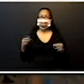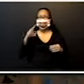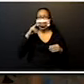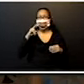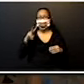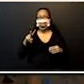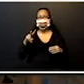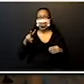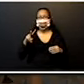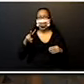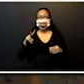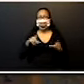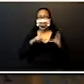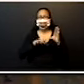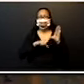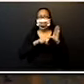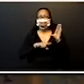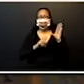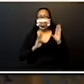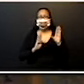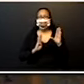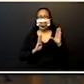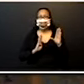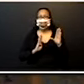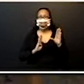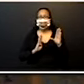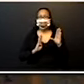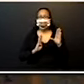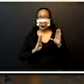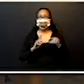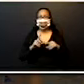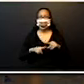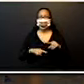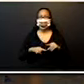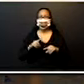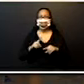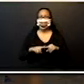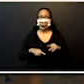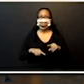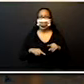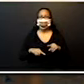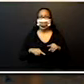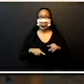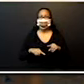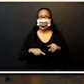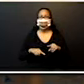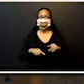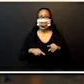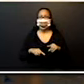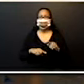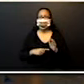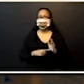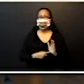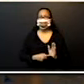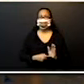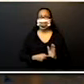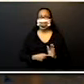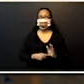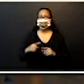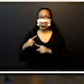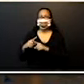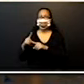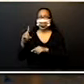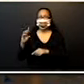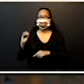Observem que na letra B, ó, o material já não traz ali, ó, vezes 100, vezes 10 e vezes